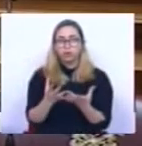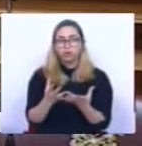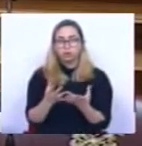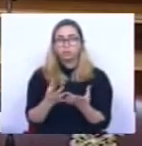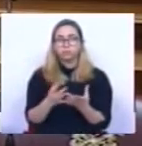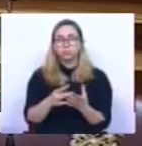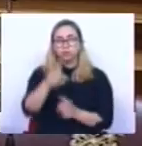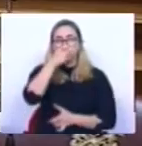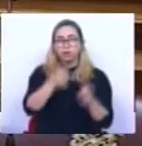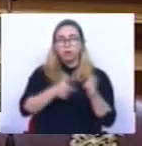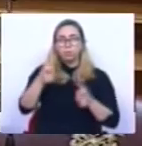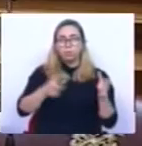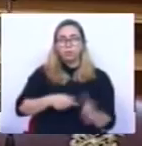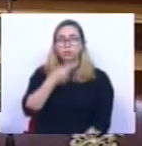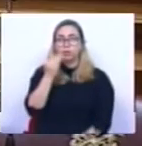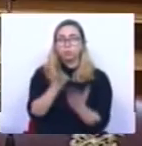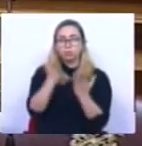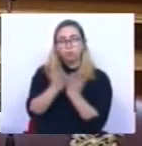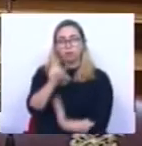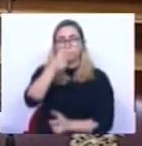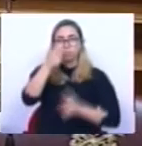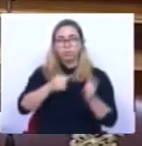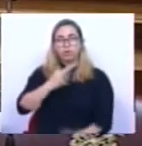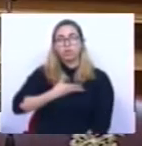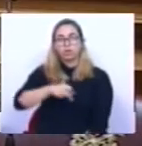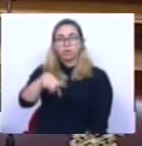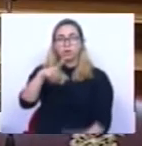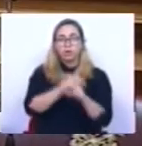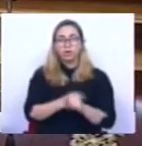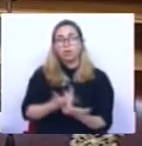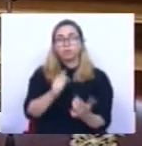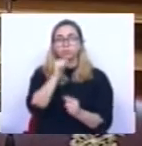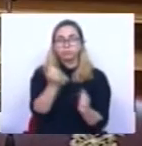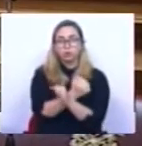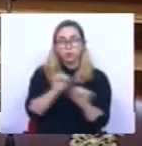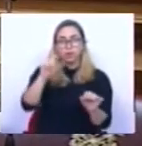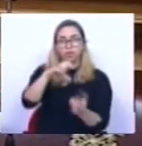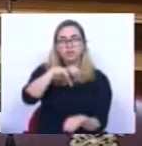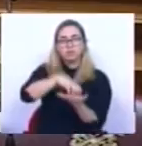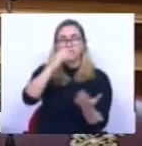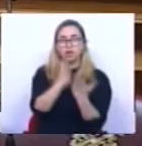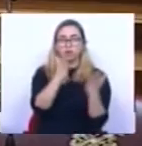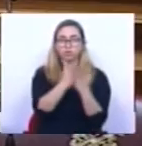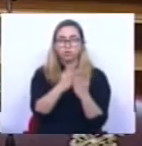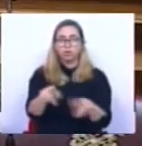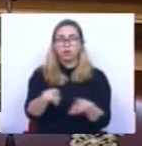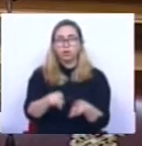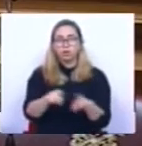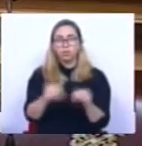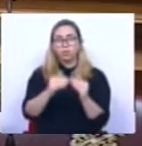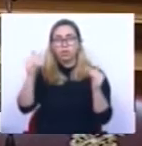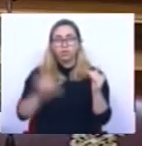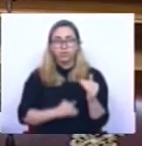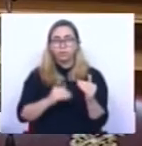escolar e da população de Idanha Nova, que antevê na perda de autonomia e da sede desta escola o prenúncio para a redução